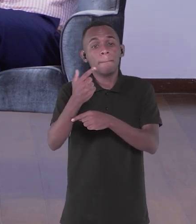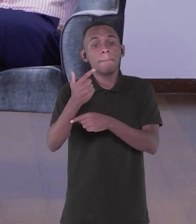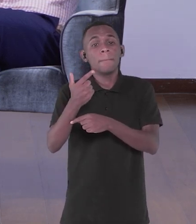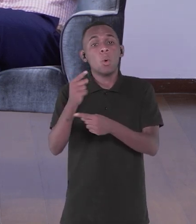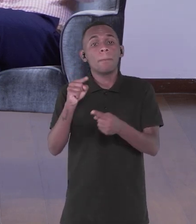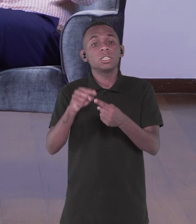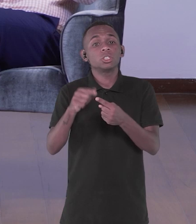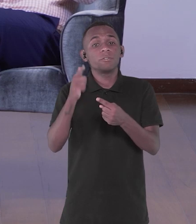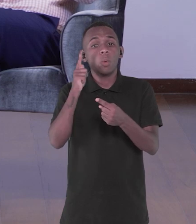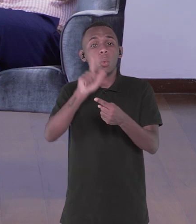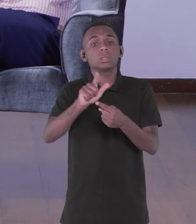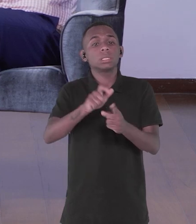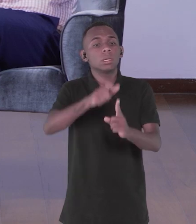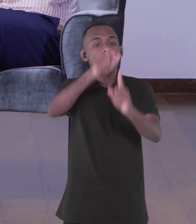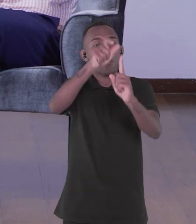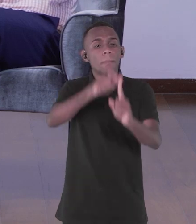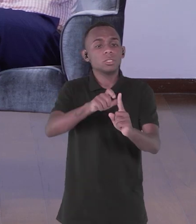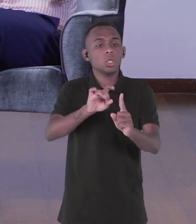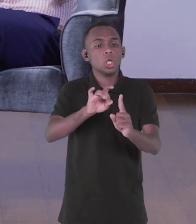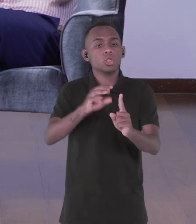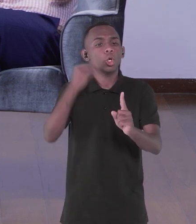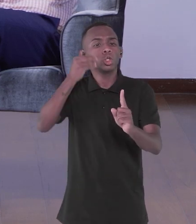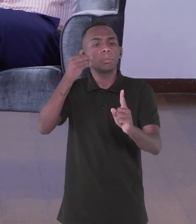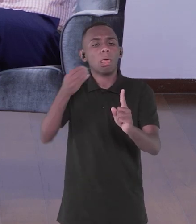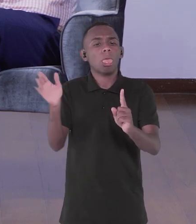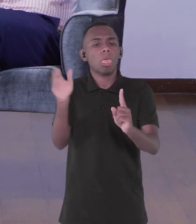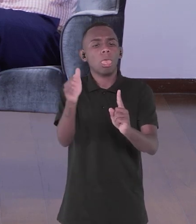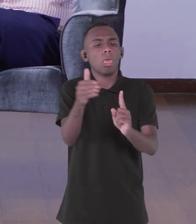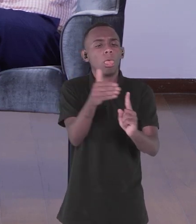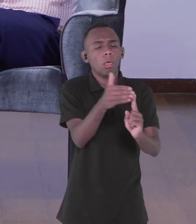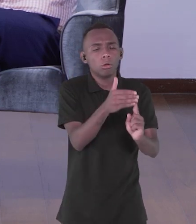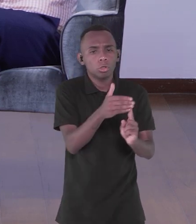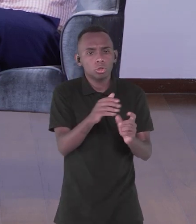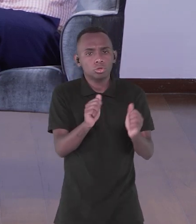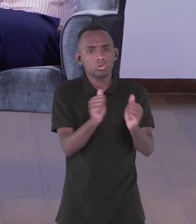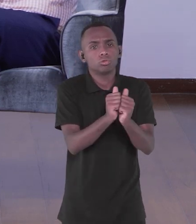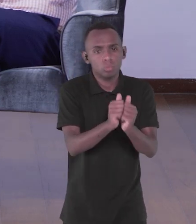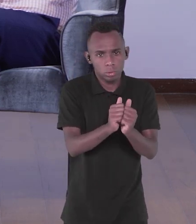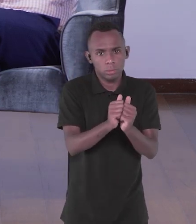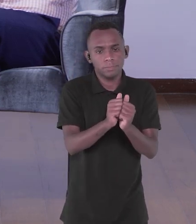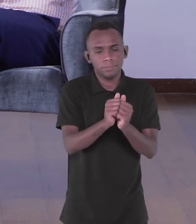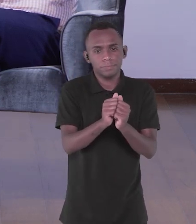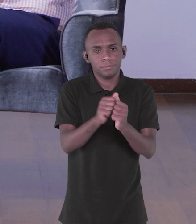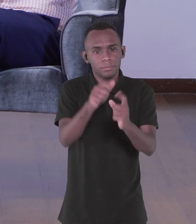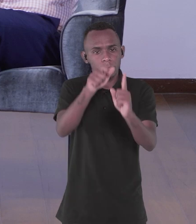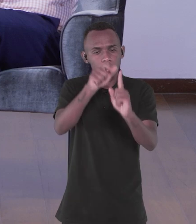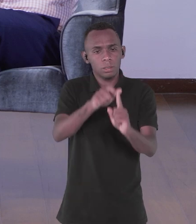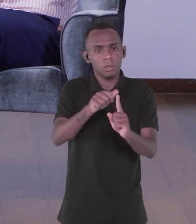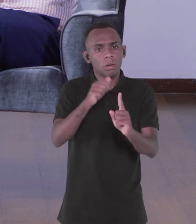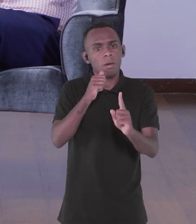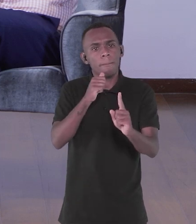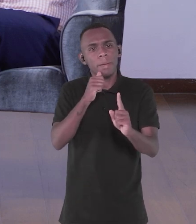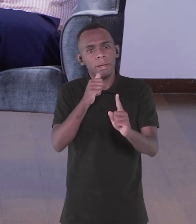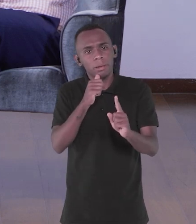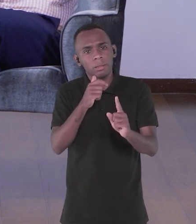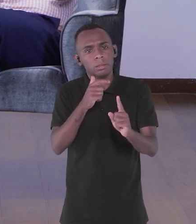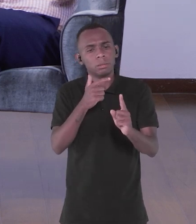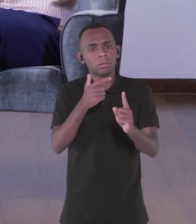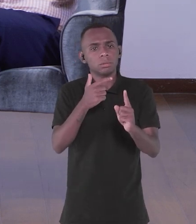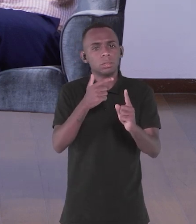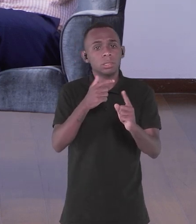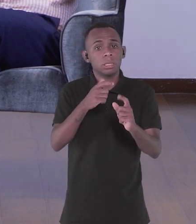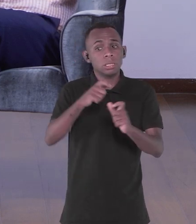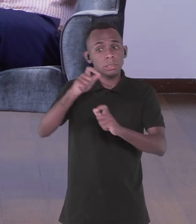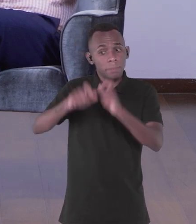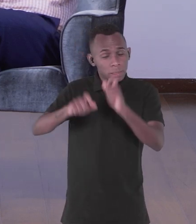conseguir colocar num personagem só todos aqueles elementos. A menina Yazid, o pessoal na Sérvia,